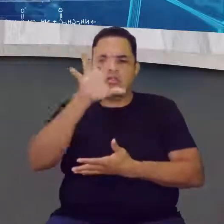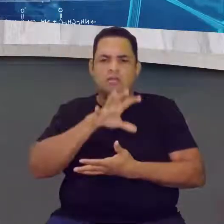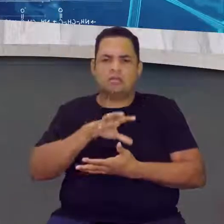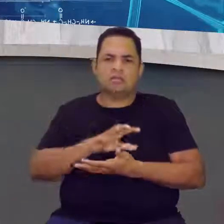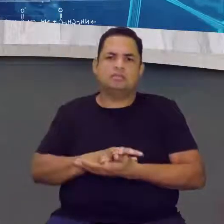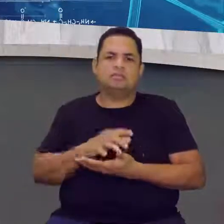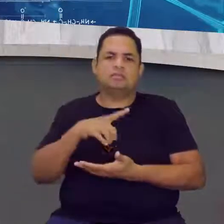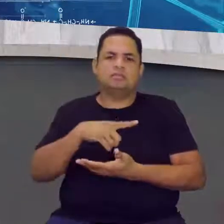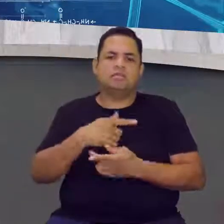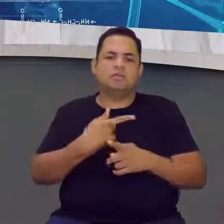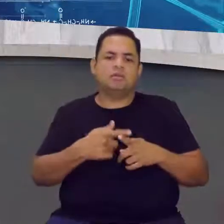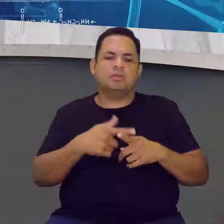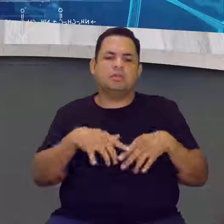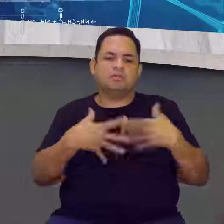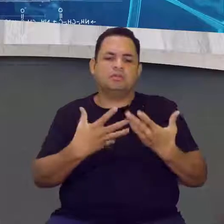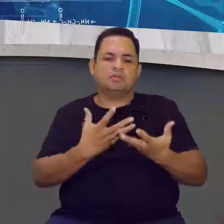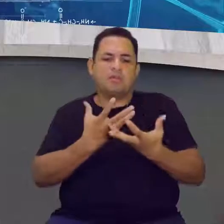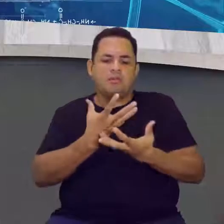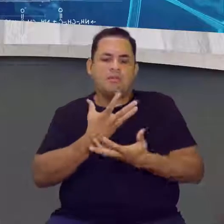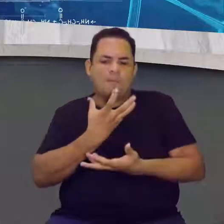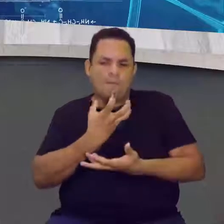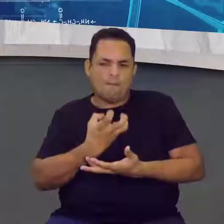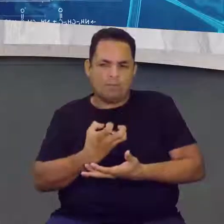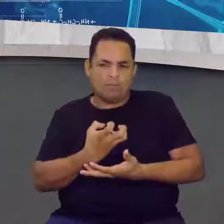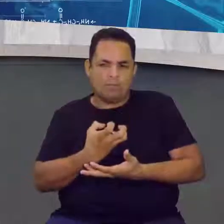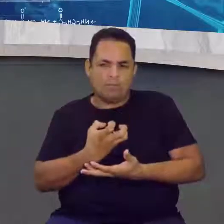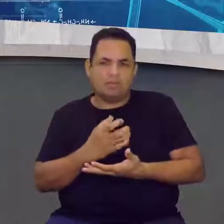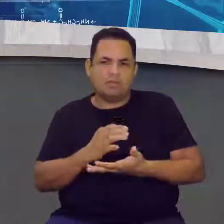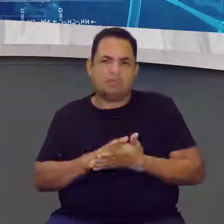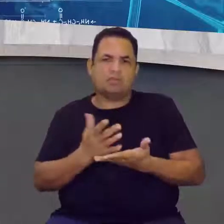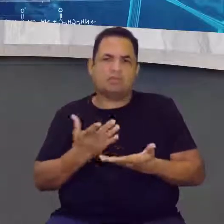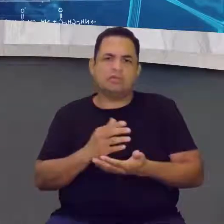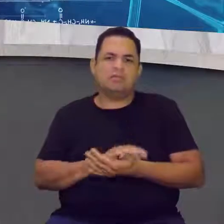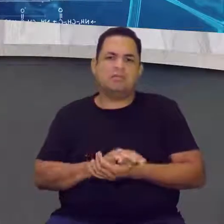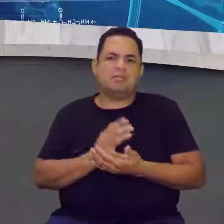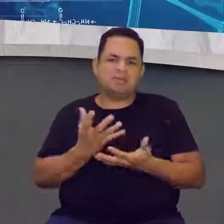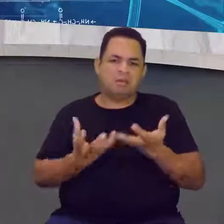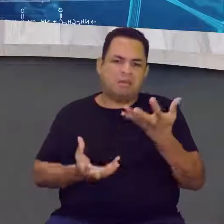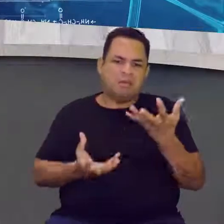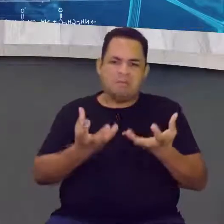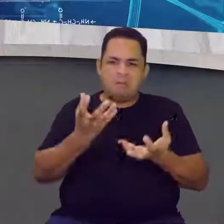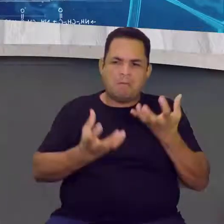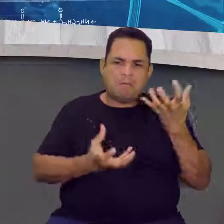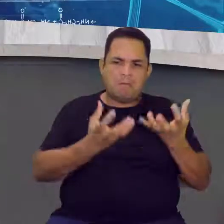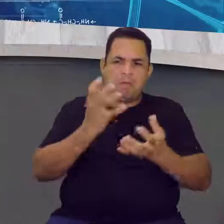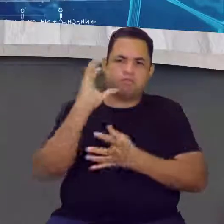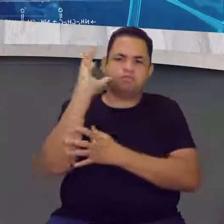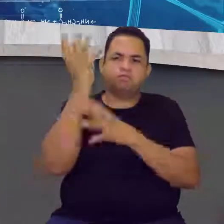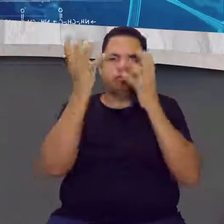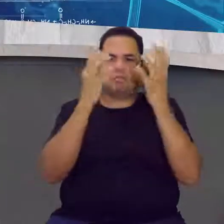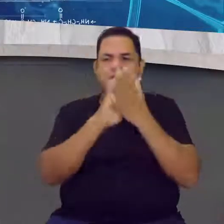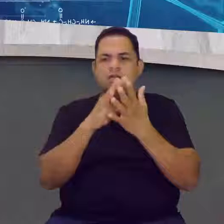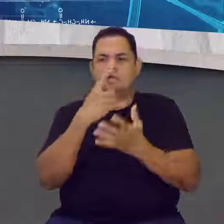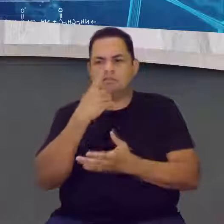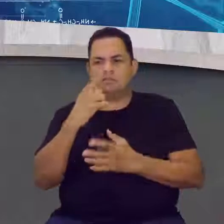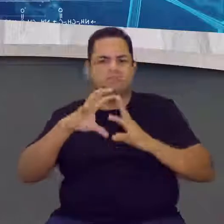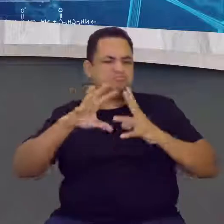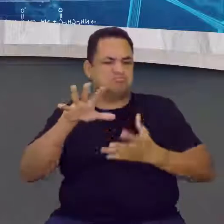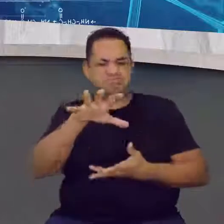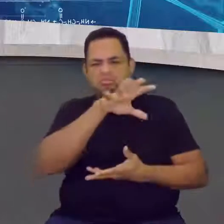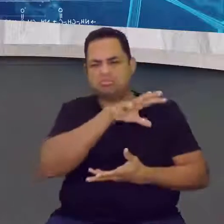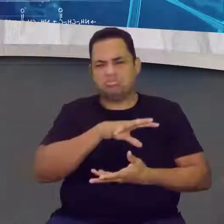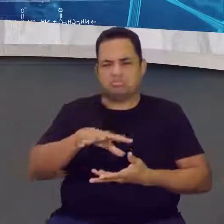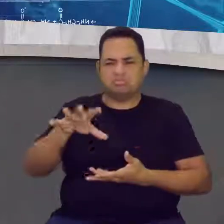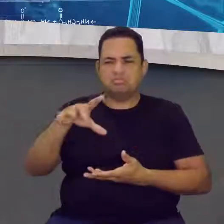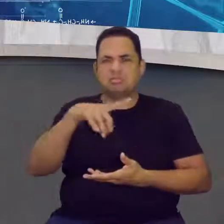problemas na época da seca, né? Que aí o pessoal dana, toca fogo nas matas, no lixo, em tudo quanto é canto. E aí a